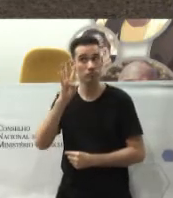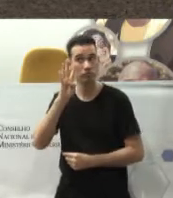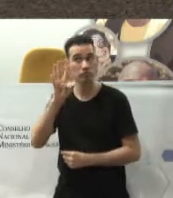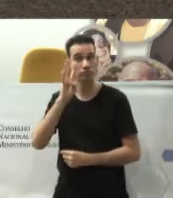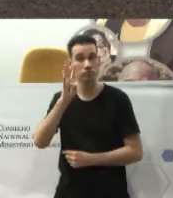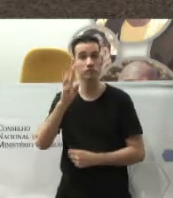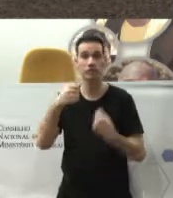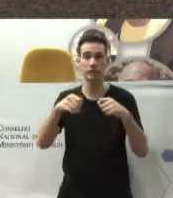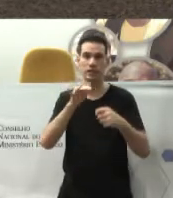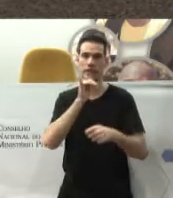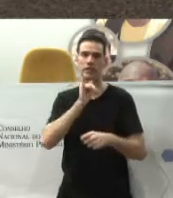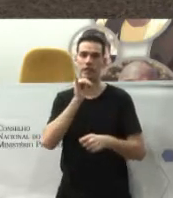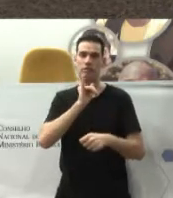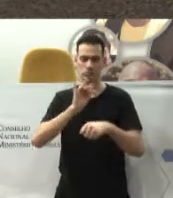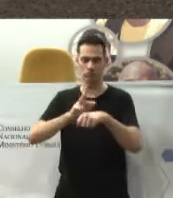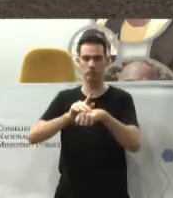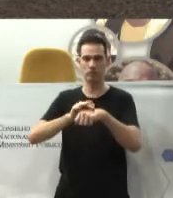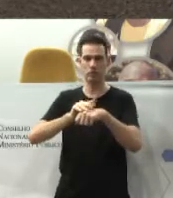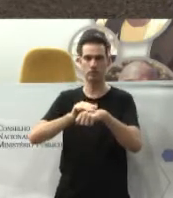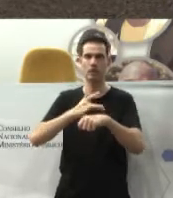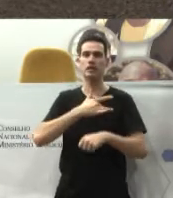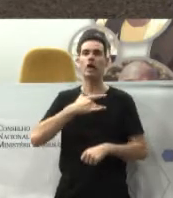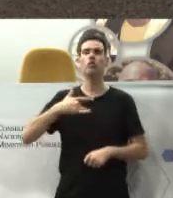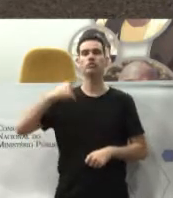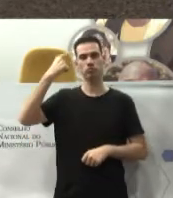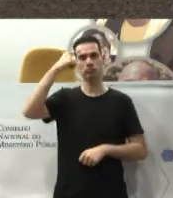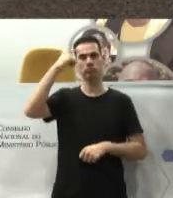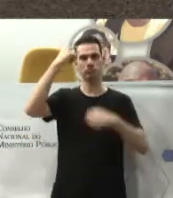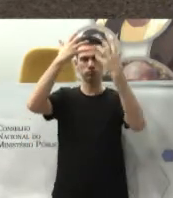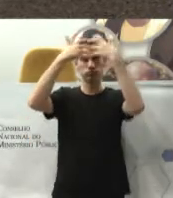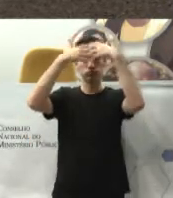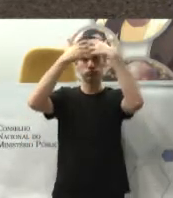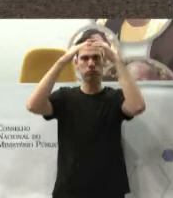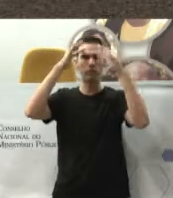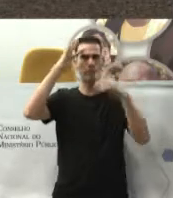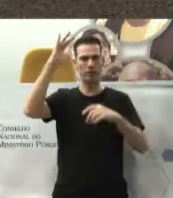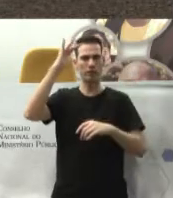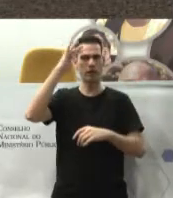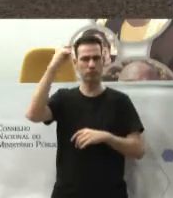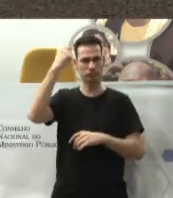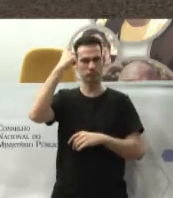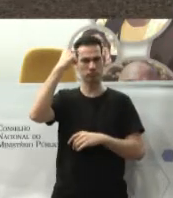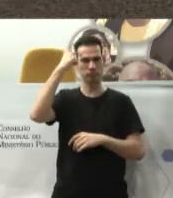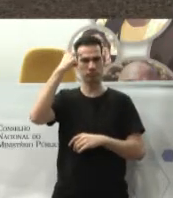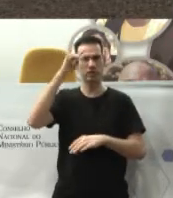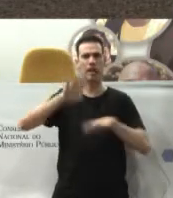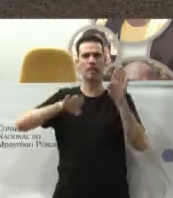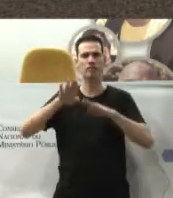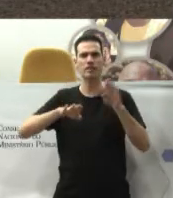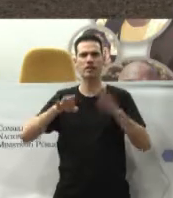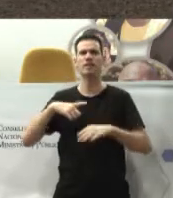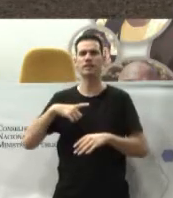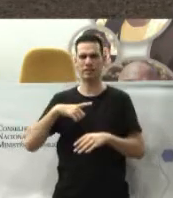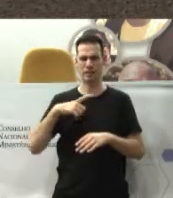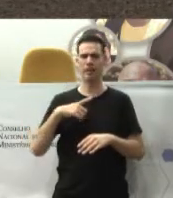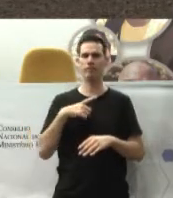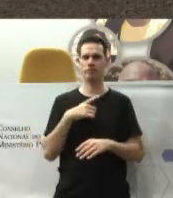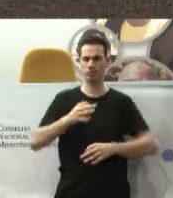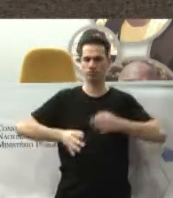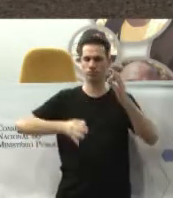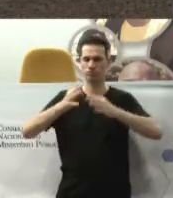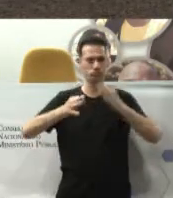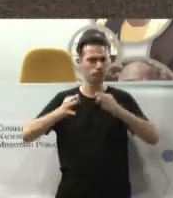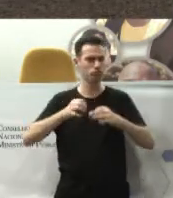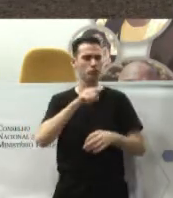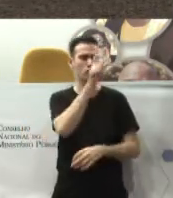da saúde mental, que eu vou falar para vocês. E já passei audiências com um debate entre 2 médicos. Um que